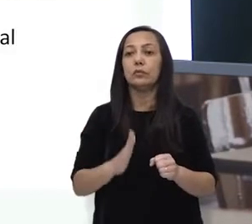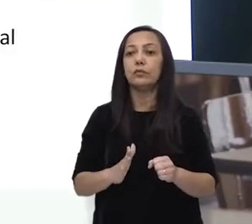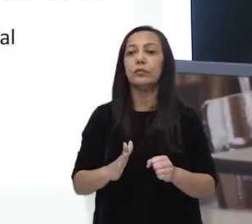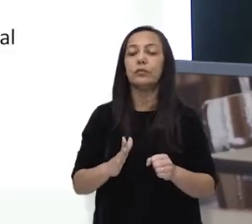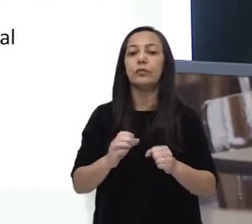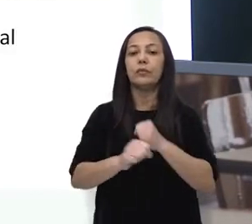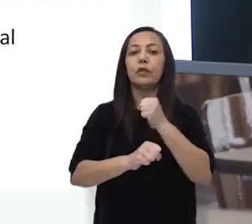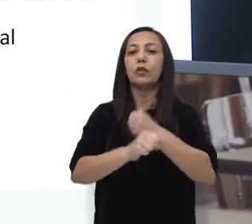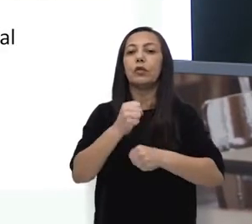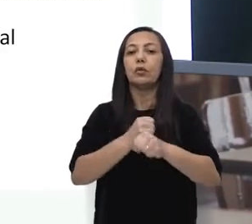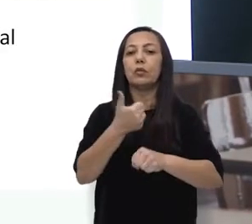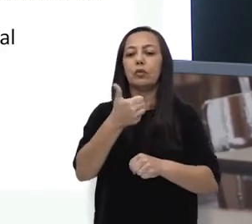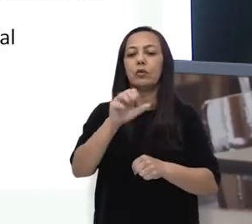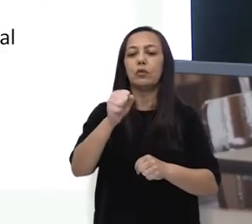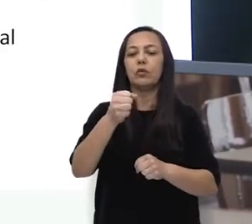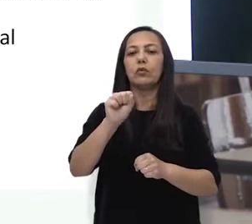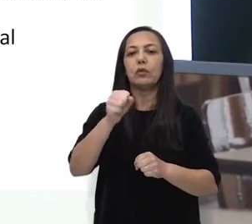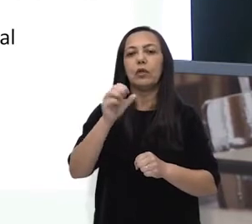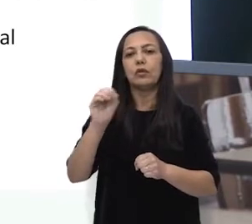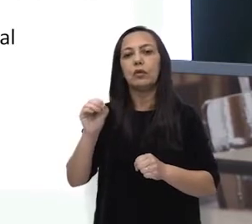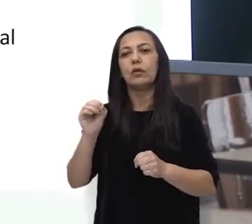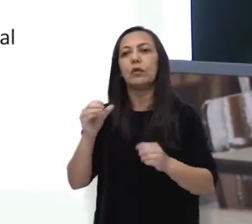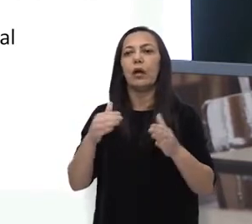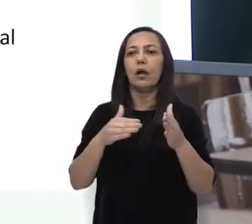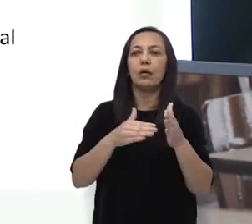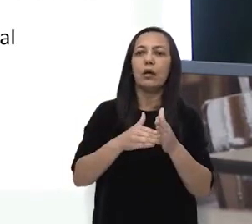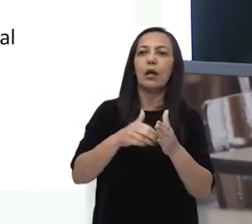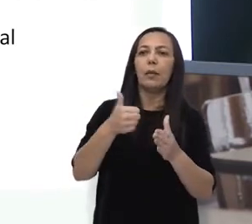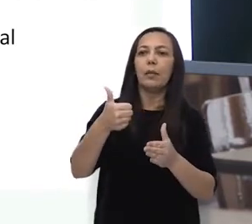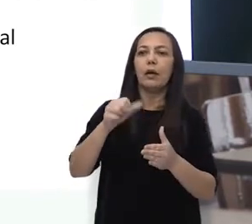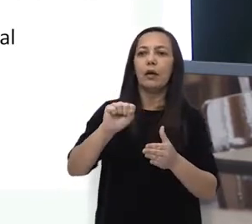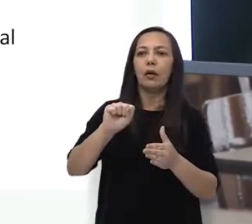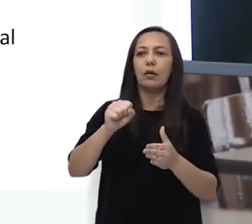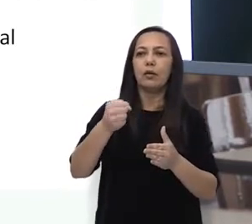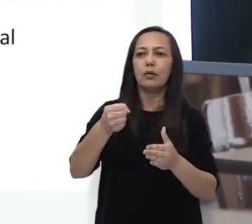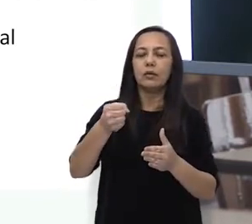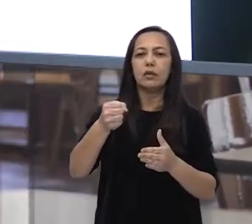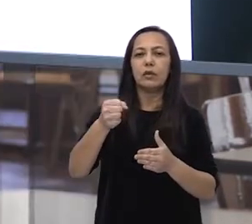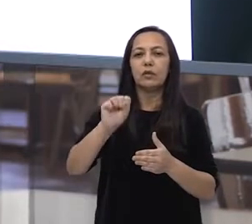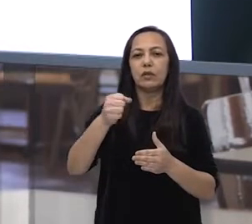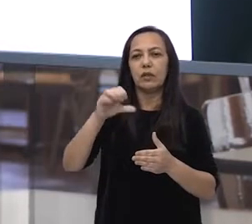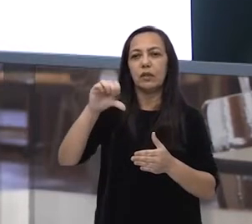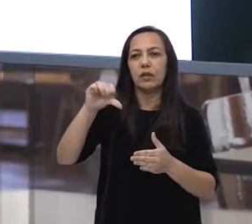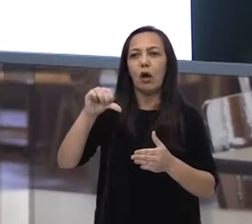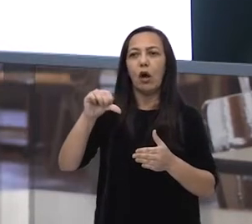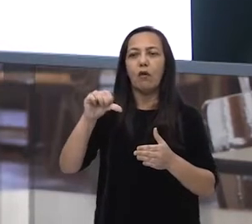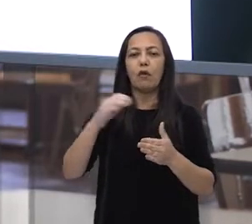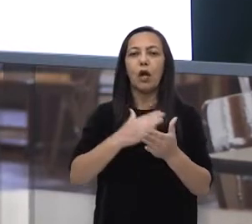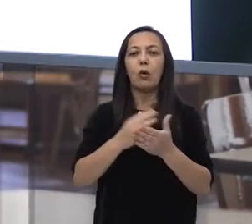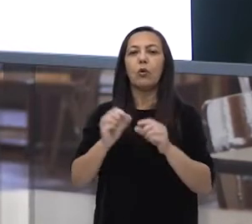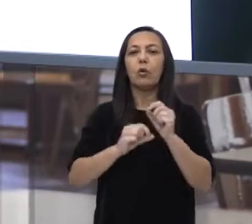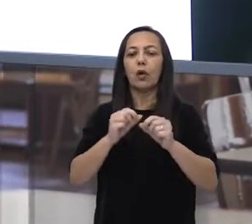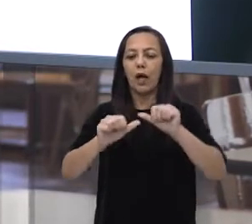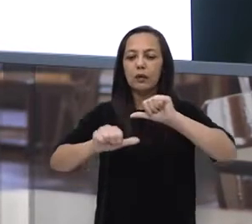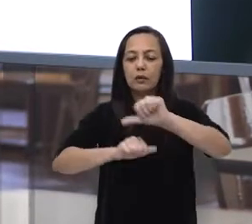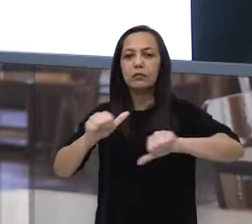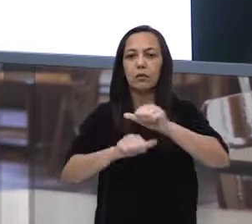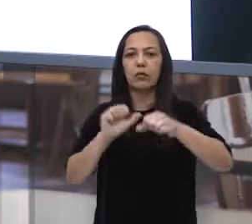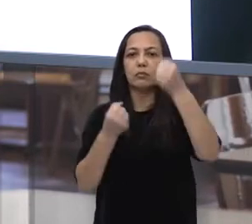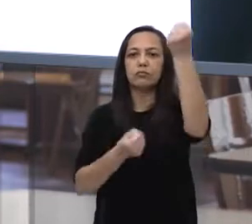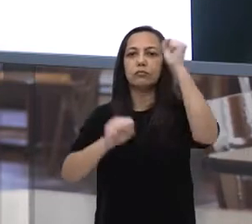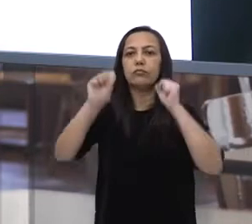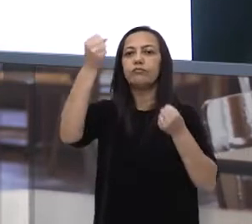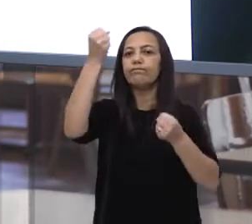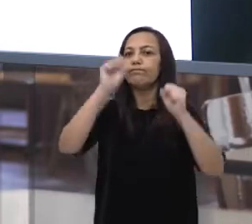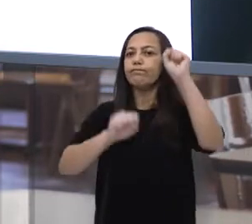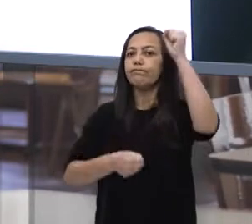entre 1880 e 1889, nós temos o primeiro grande salto industrial. Foi quando realmente começou a ver que